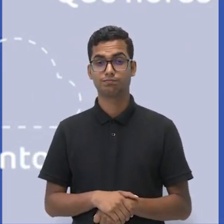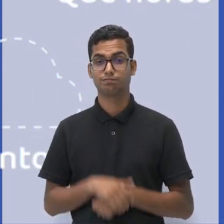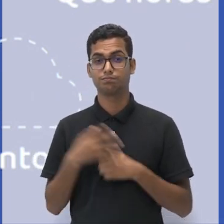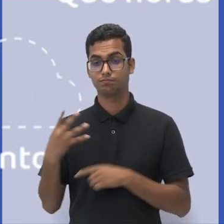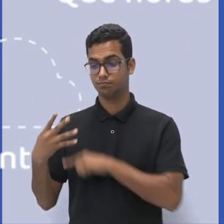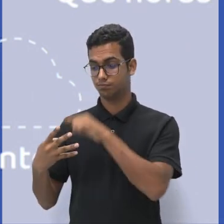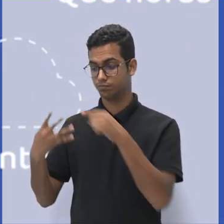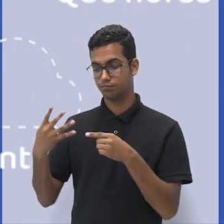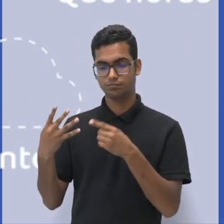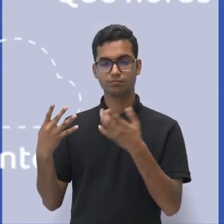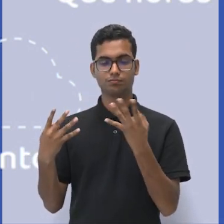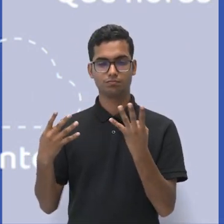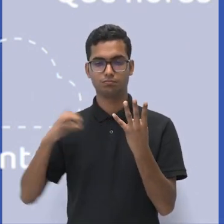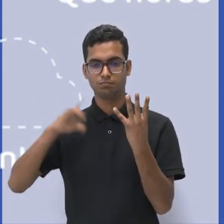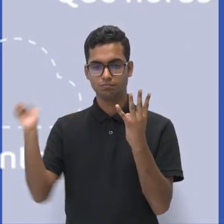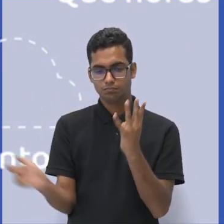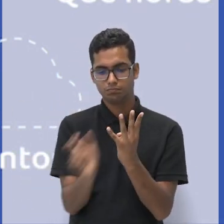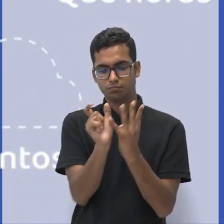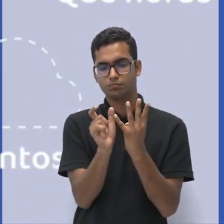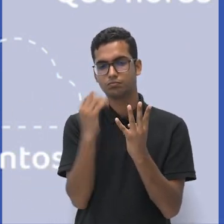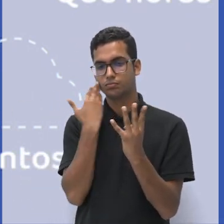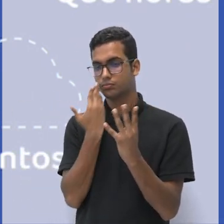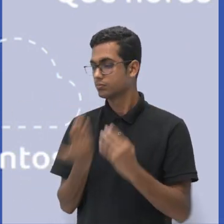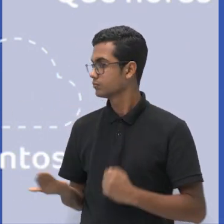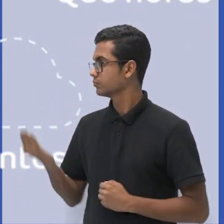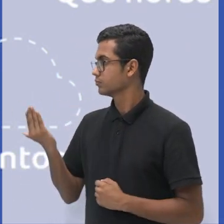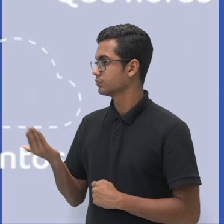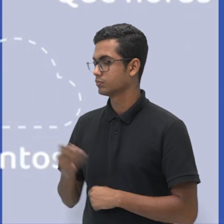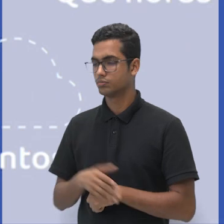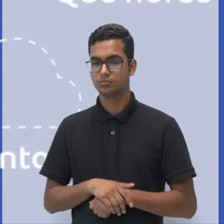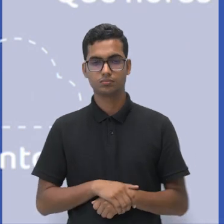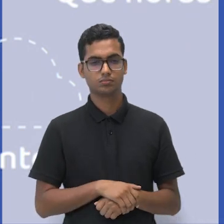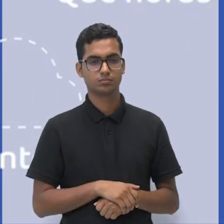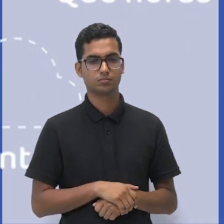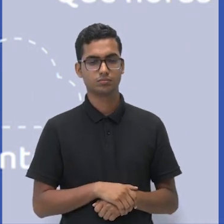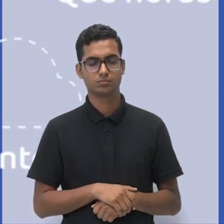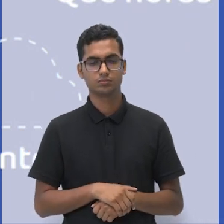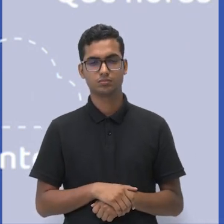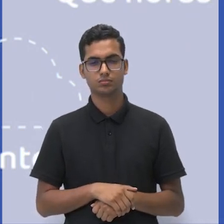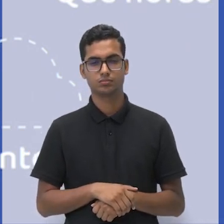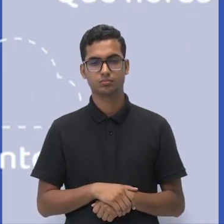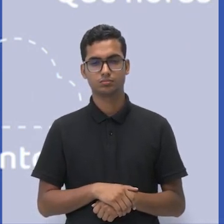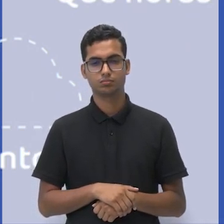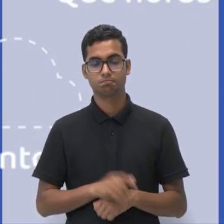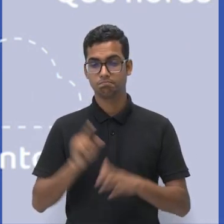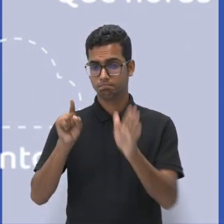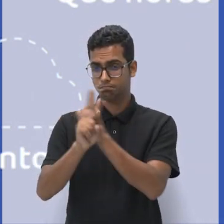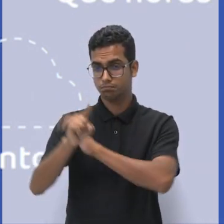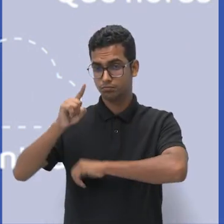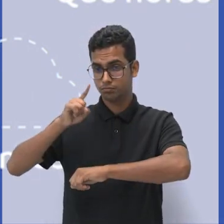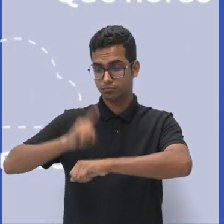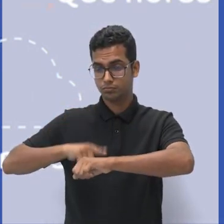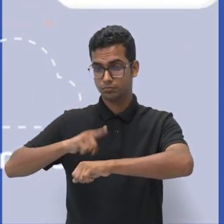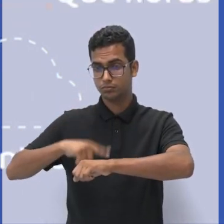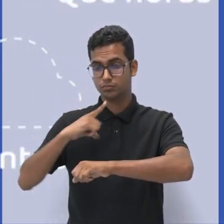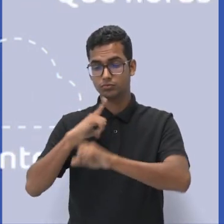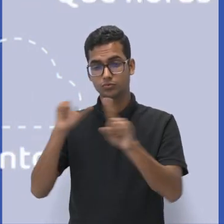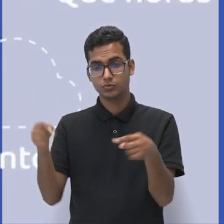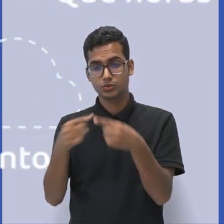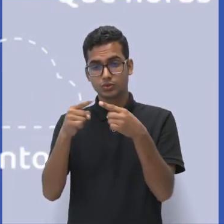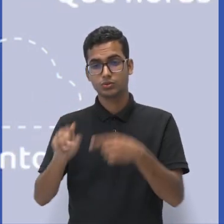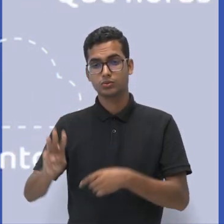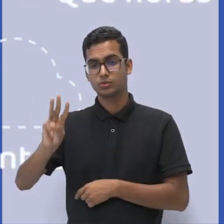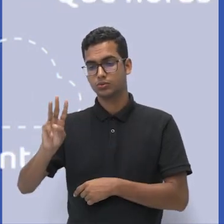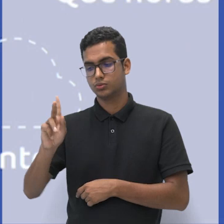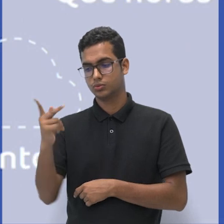ou when? Vamos ver? Então, para perguntar as horas, nós temos a combinação do